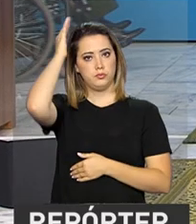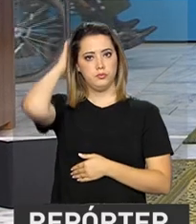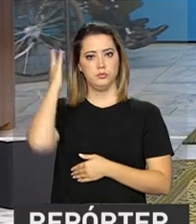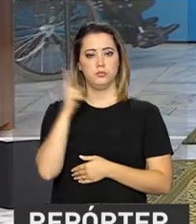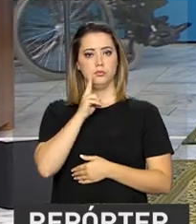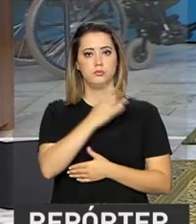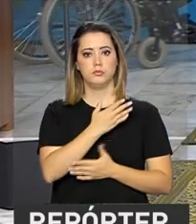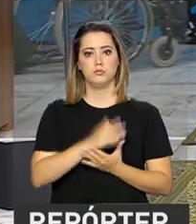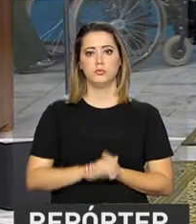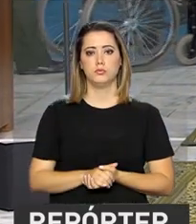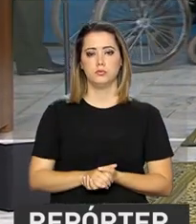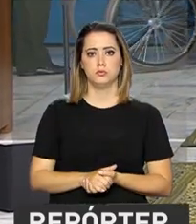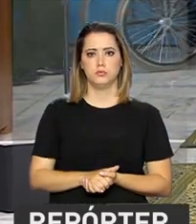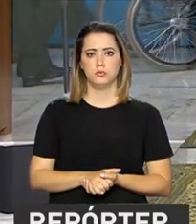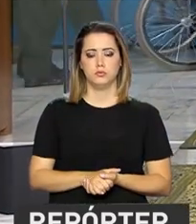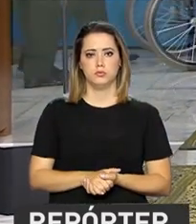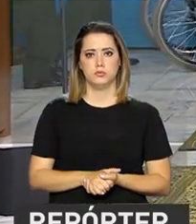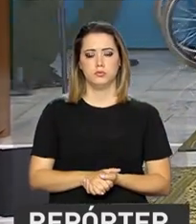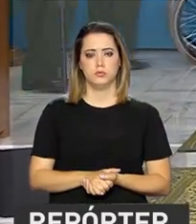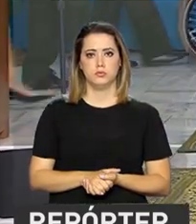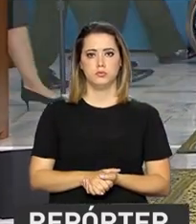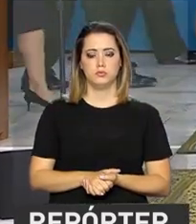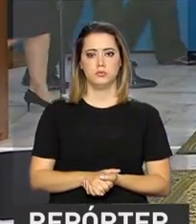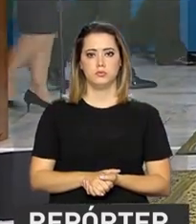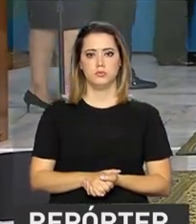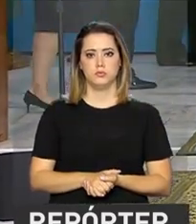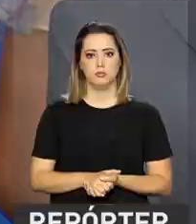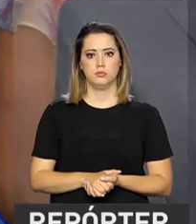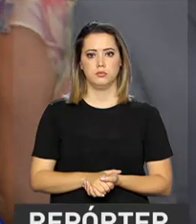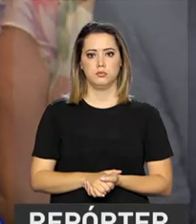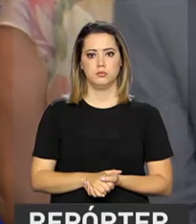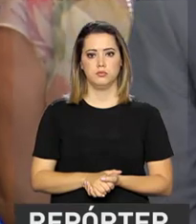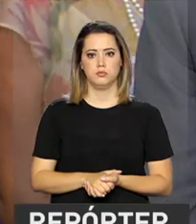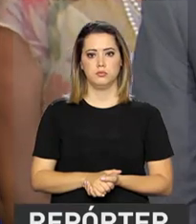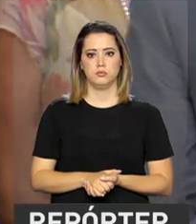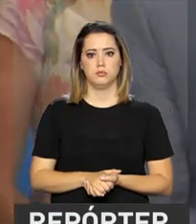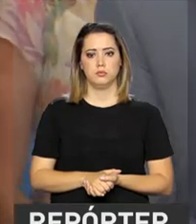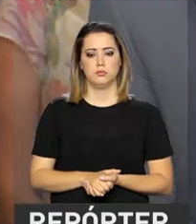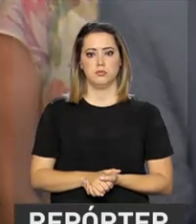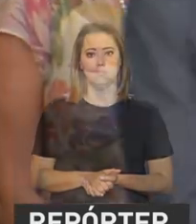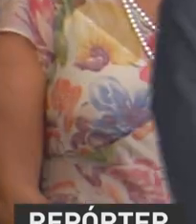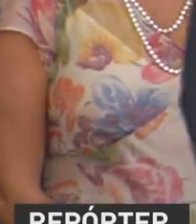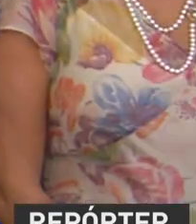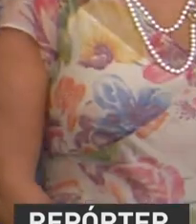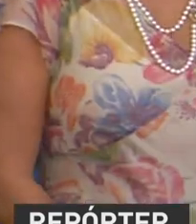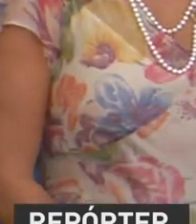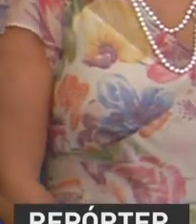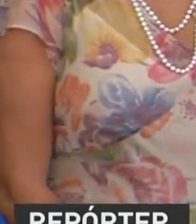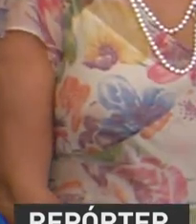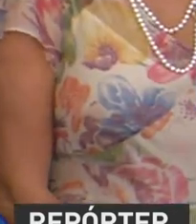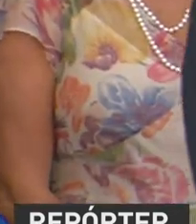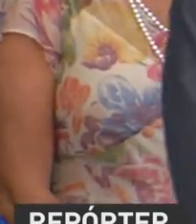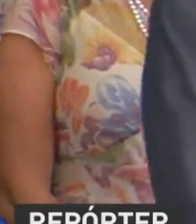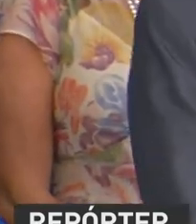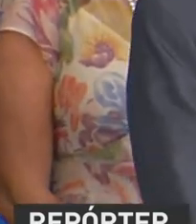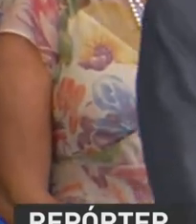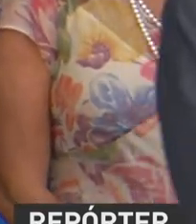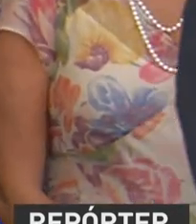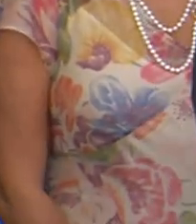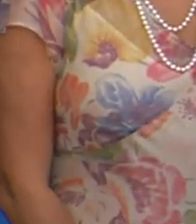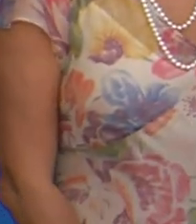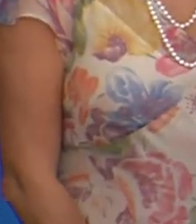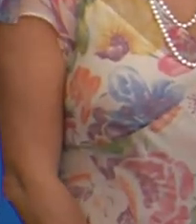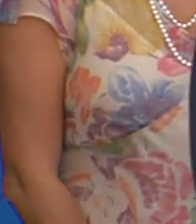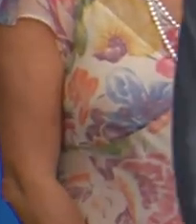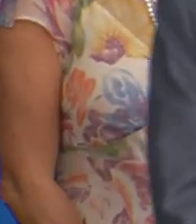Do comandante da aeronáutica, tenente brigadeiro do ar, Nivaldo Luiz Rossato e senhora Rosa Rossato. Do chefe